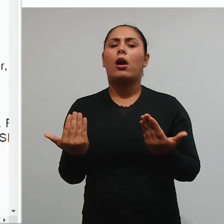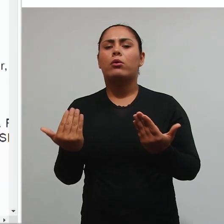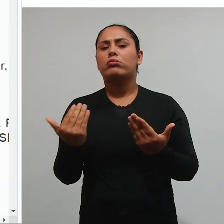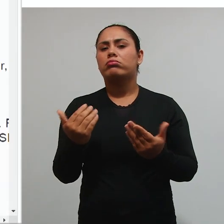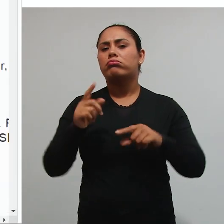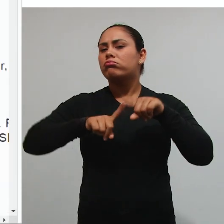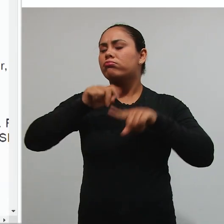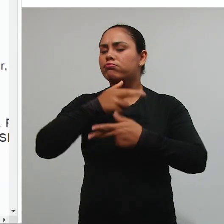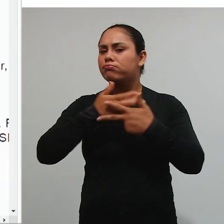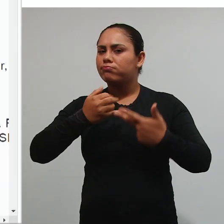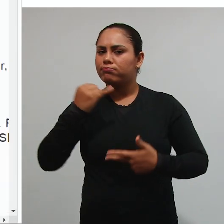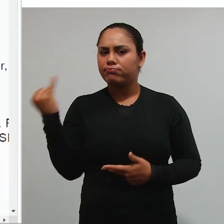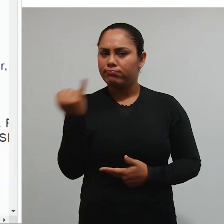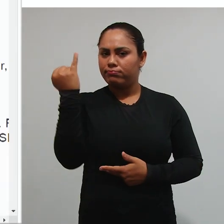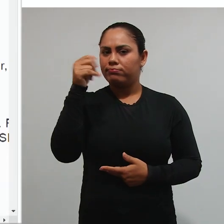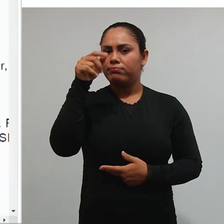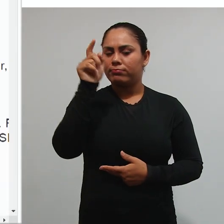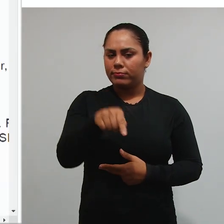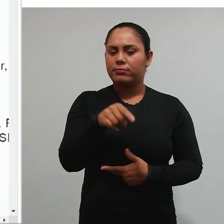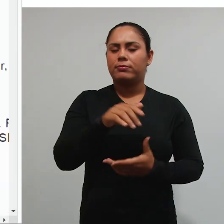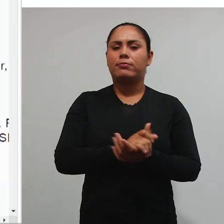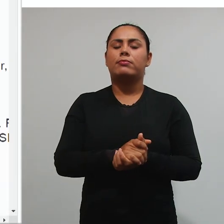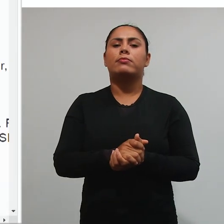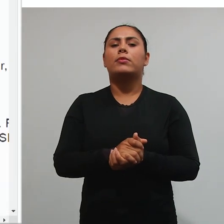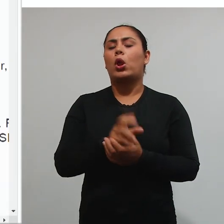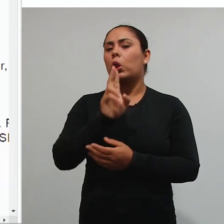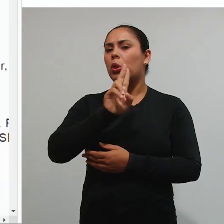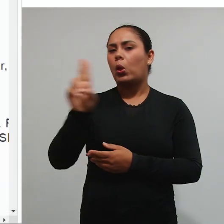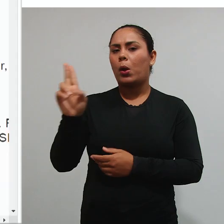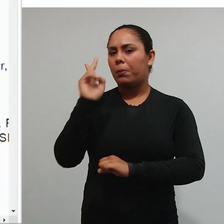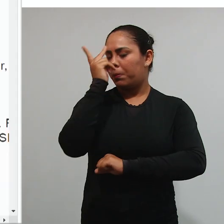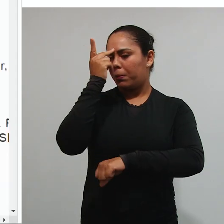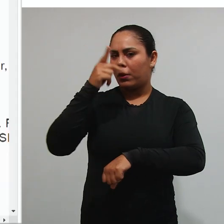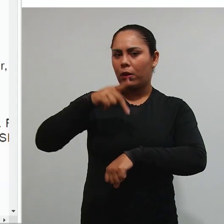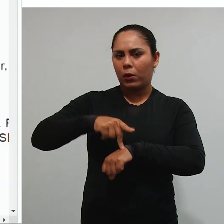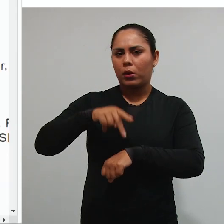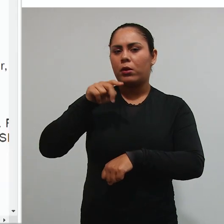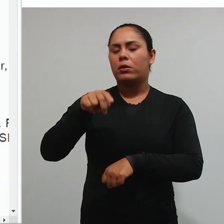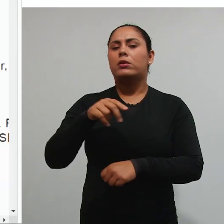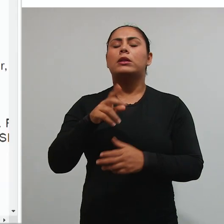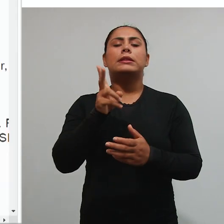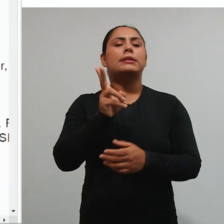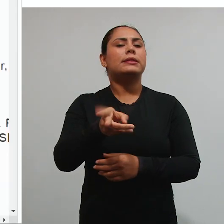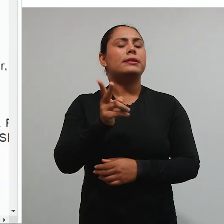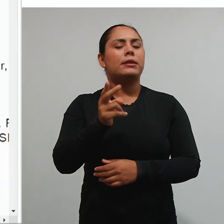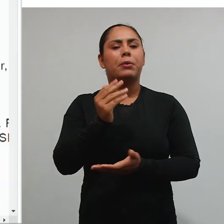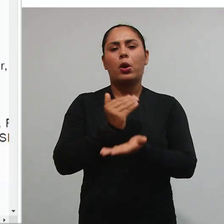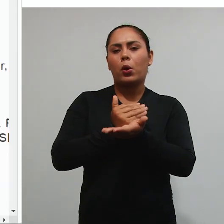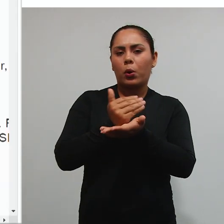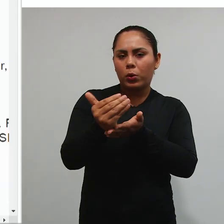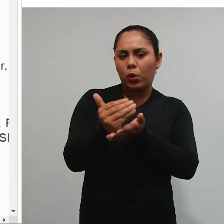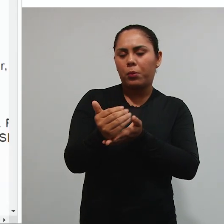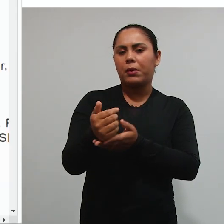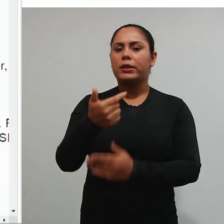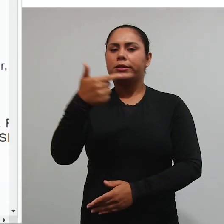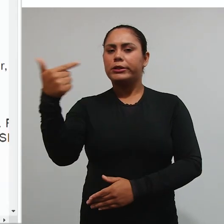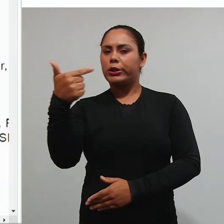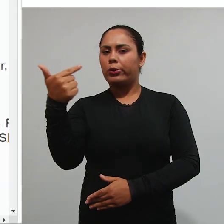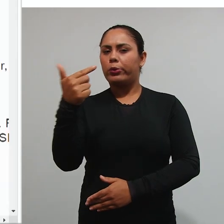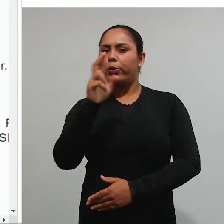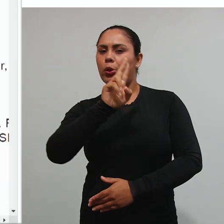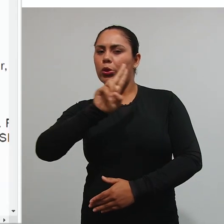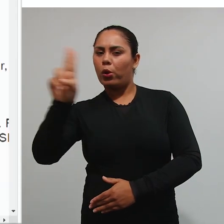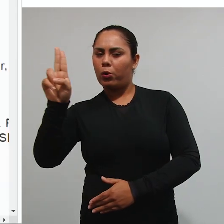elementos essenciais? Elementos essenciais, o nome do autor, e aí sempre você começa com o sobrenome em